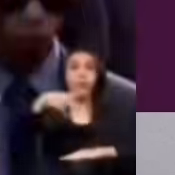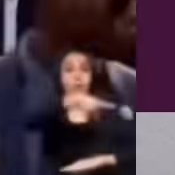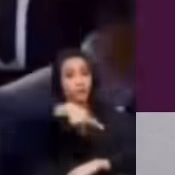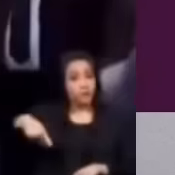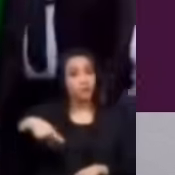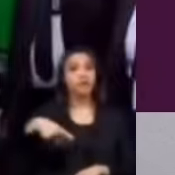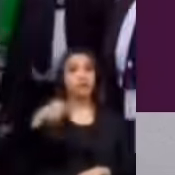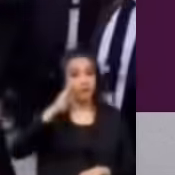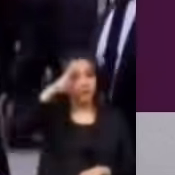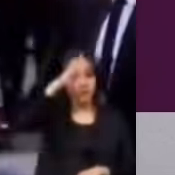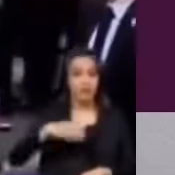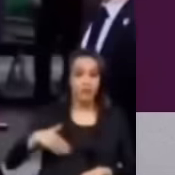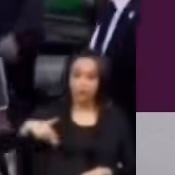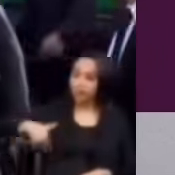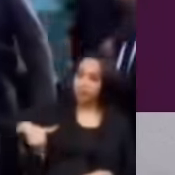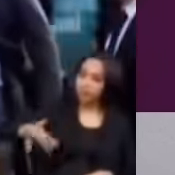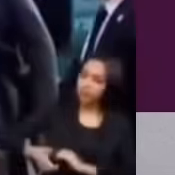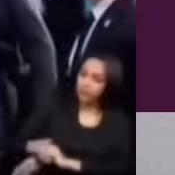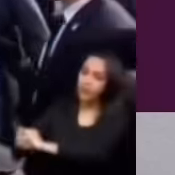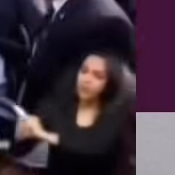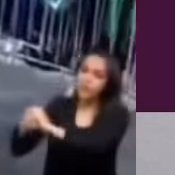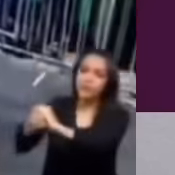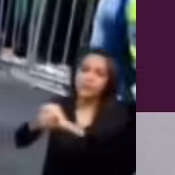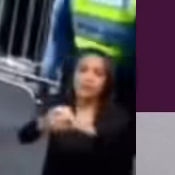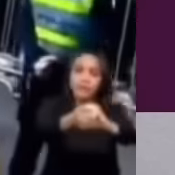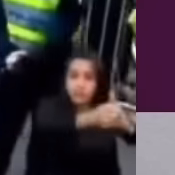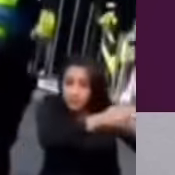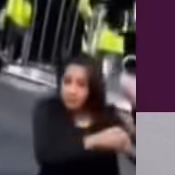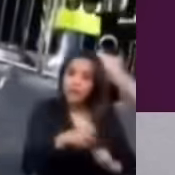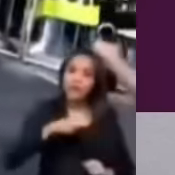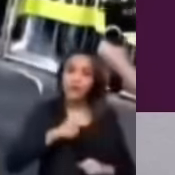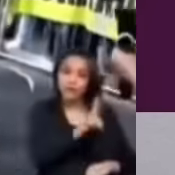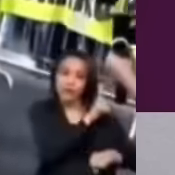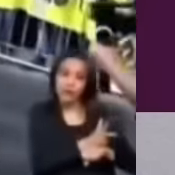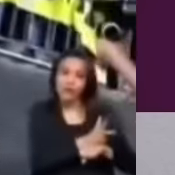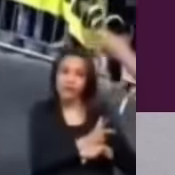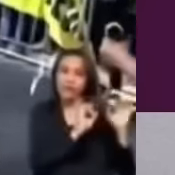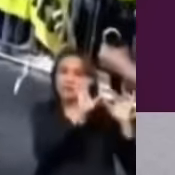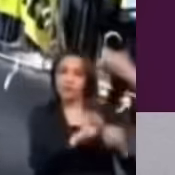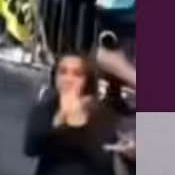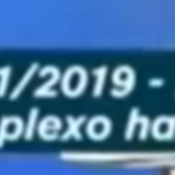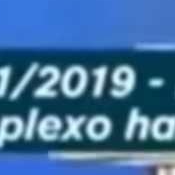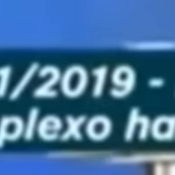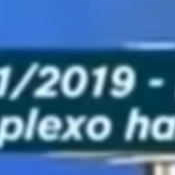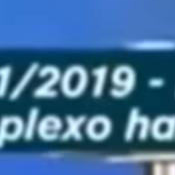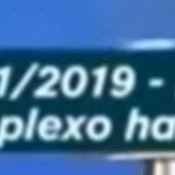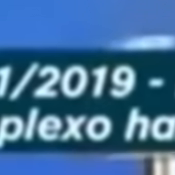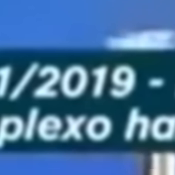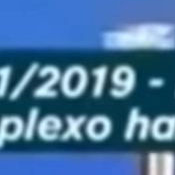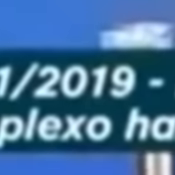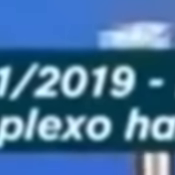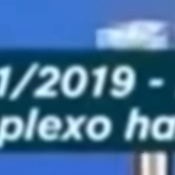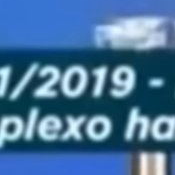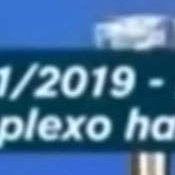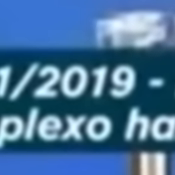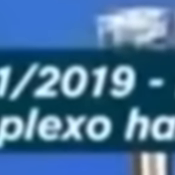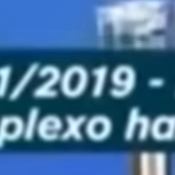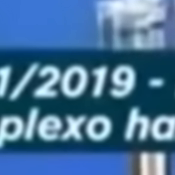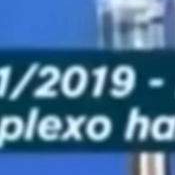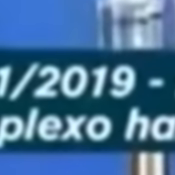tradicionais acenos a quem está acompanhando os desfiles nessa região da Esplanada dos Ministérios.